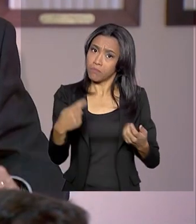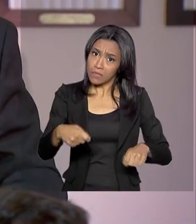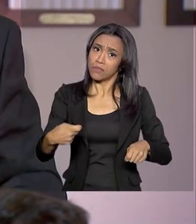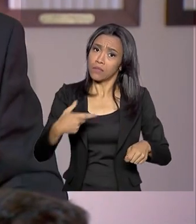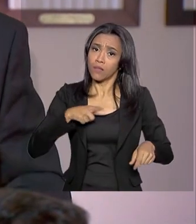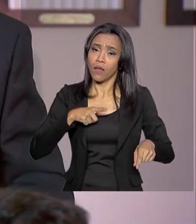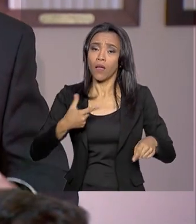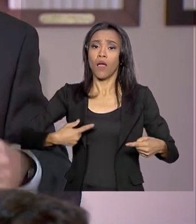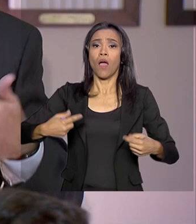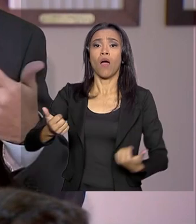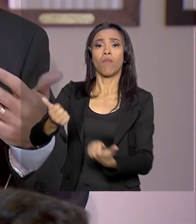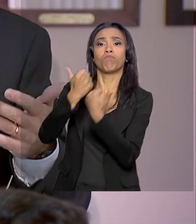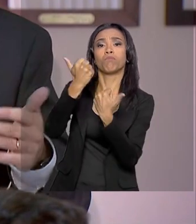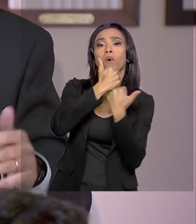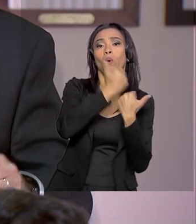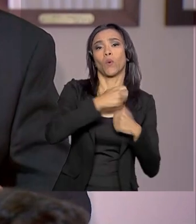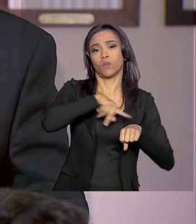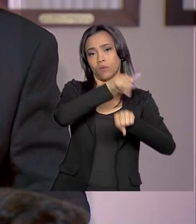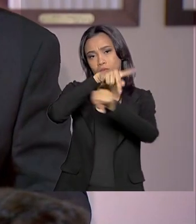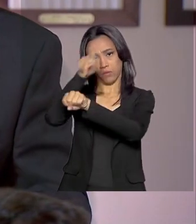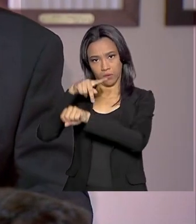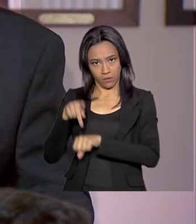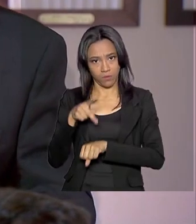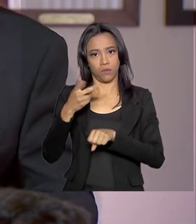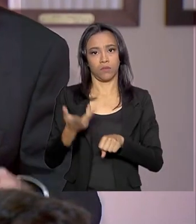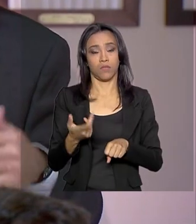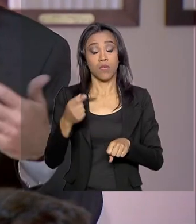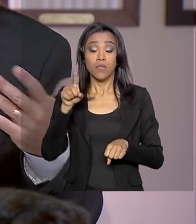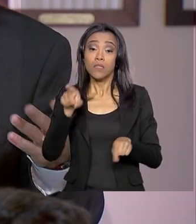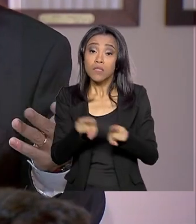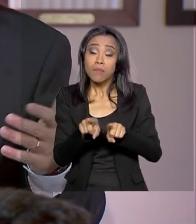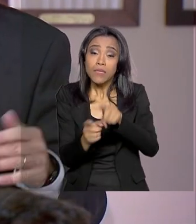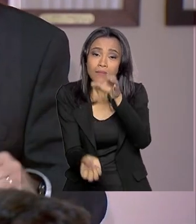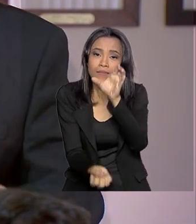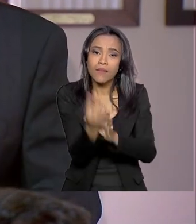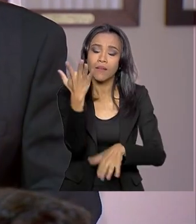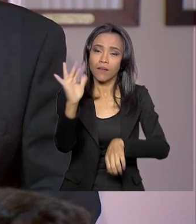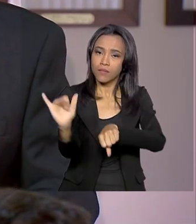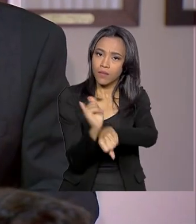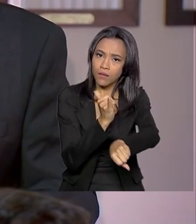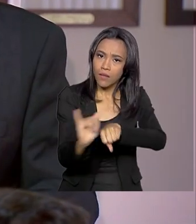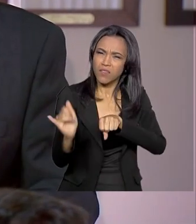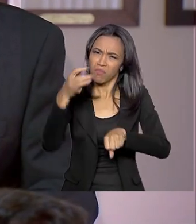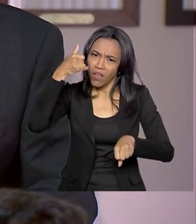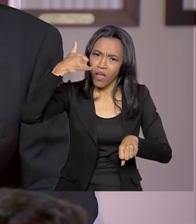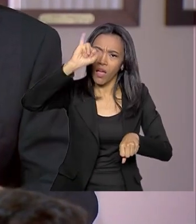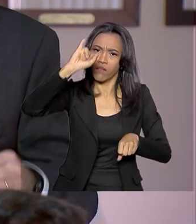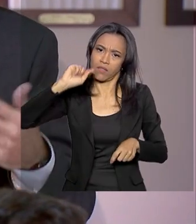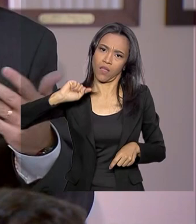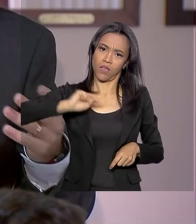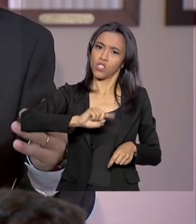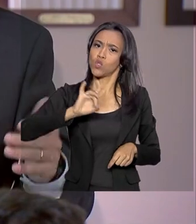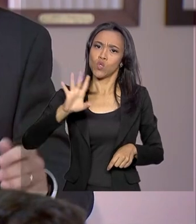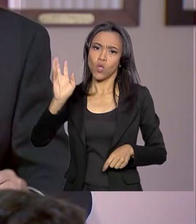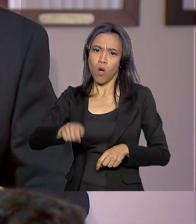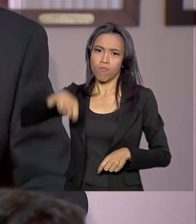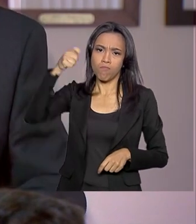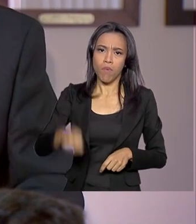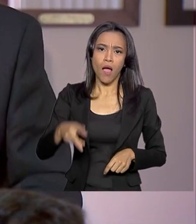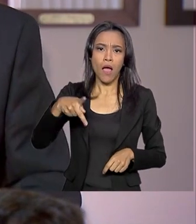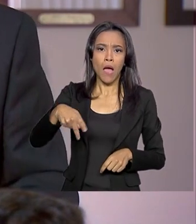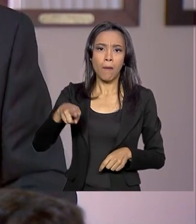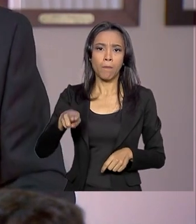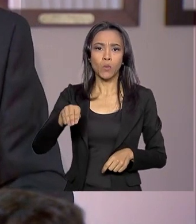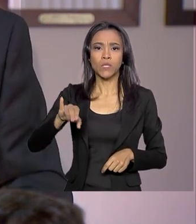países. Igualmente, há necessidade de criar instrumentos que não só busquem a punição desses crimes,